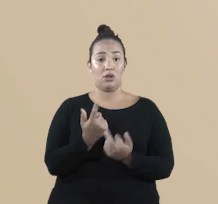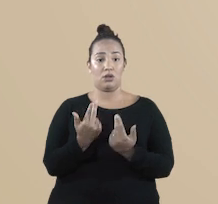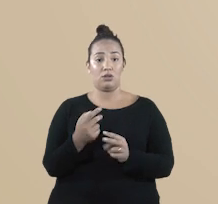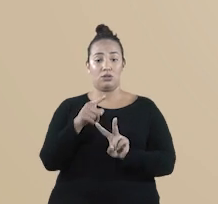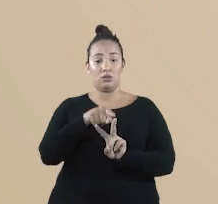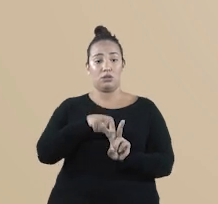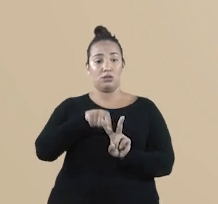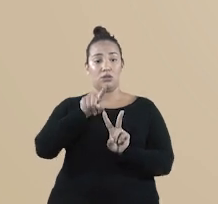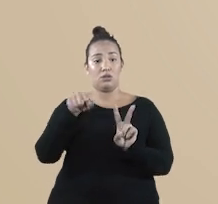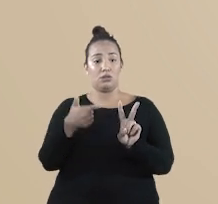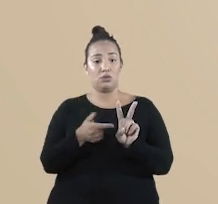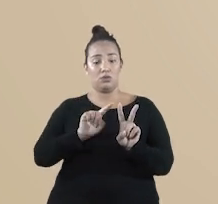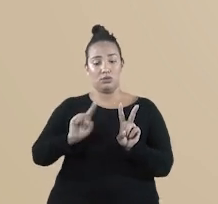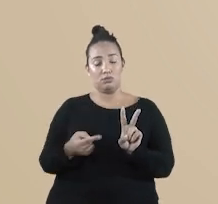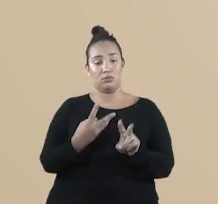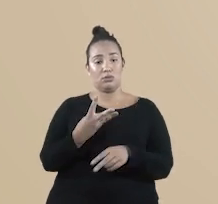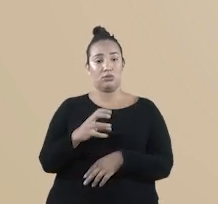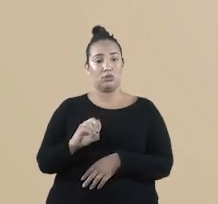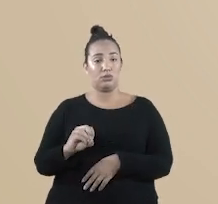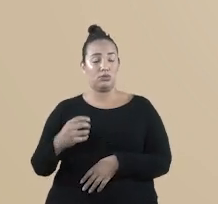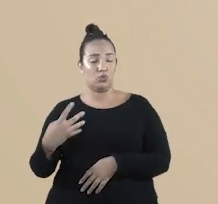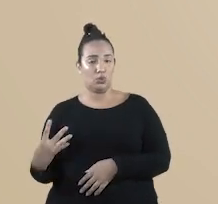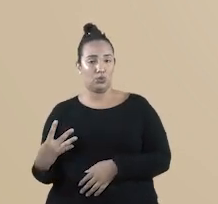será igual a raiz de